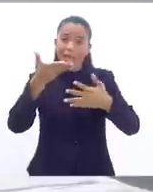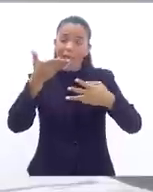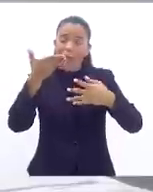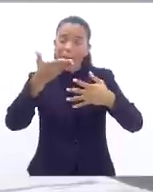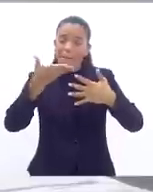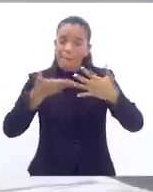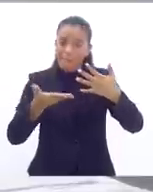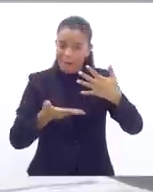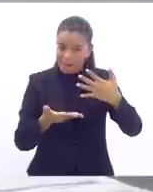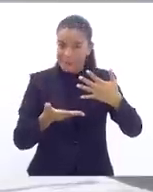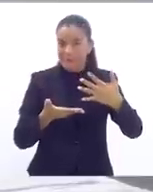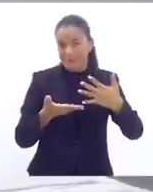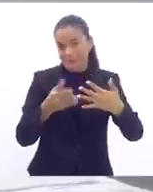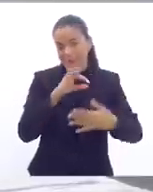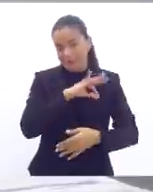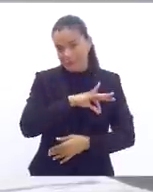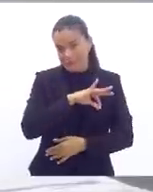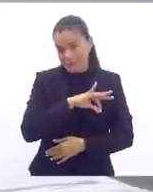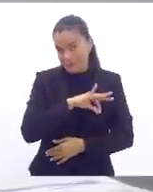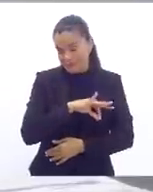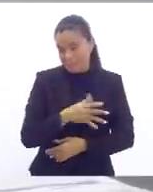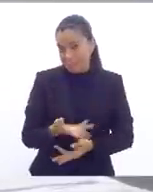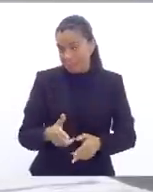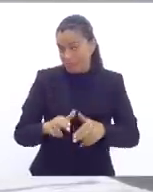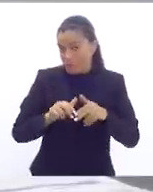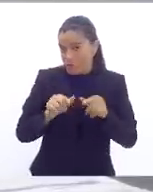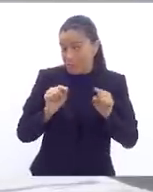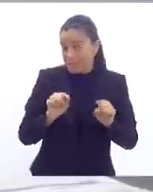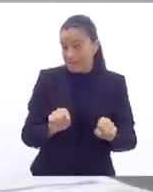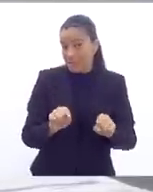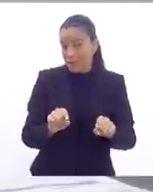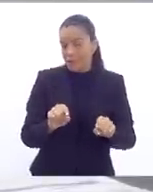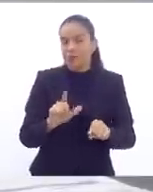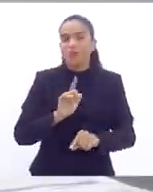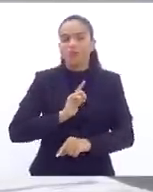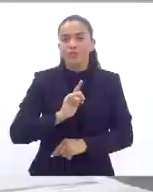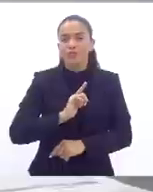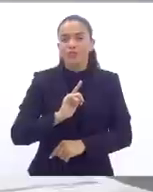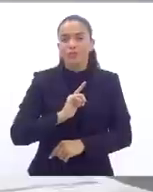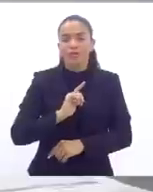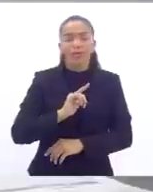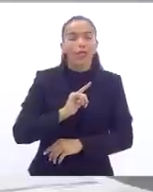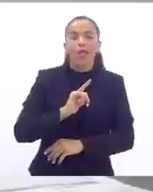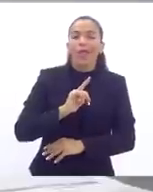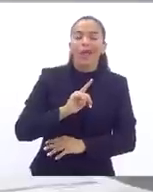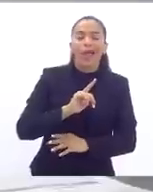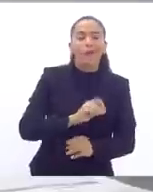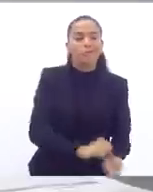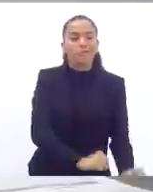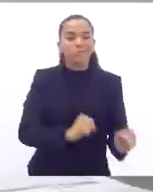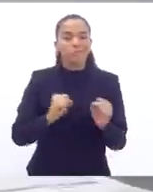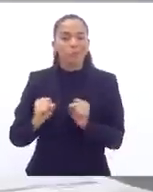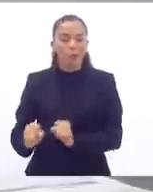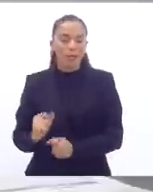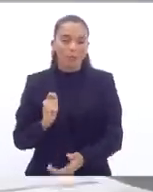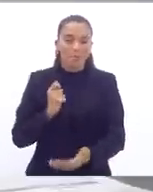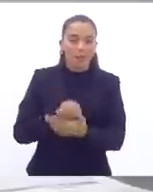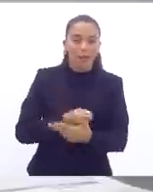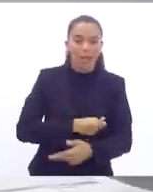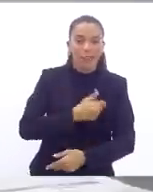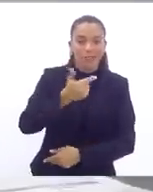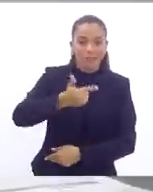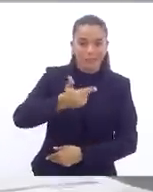primeira parcela razão pelo qual eles tinham toda autoridade de pagar a segunda